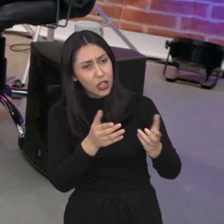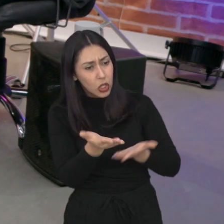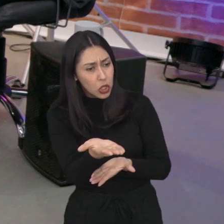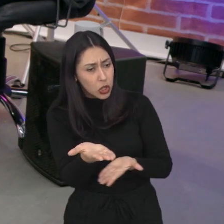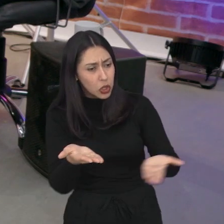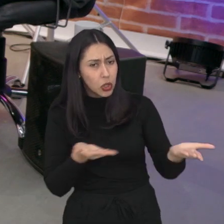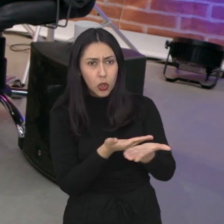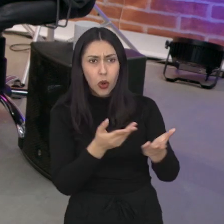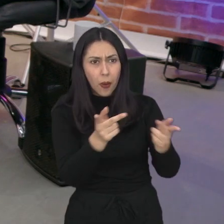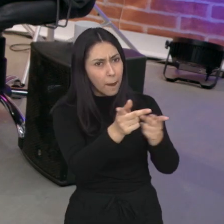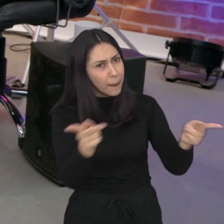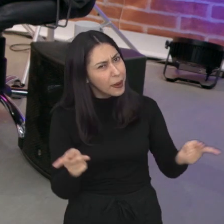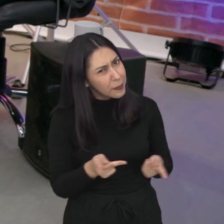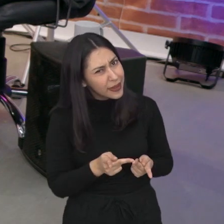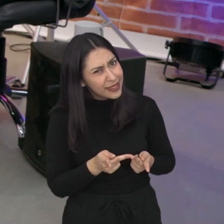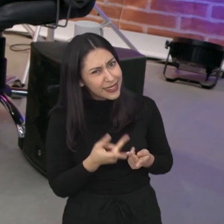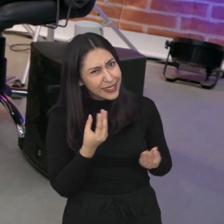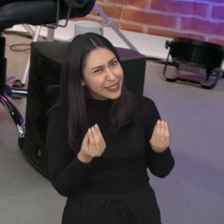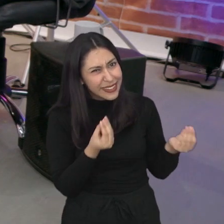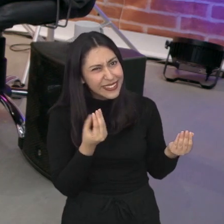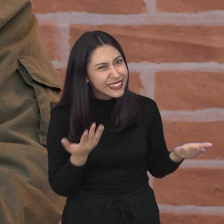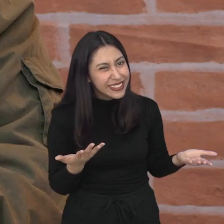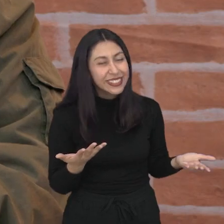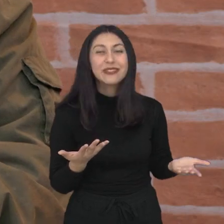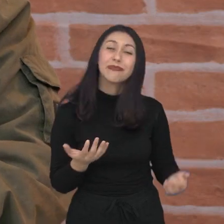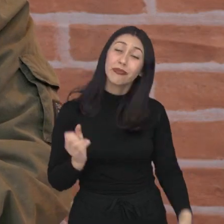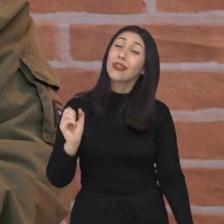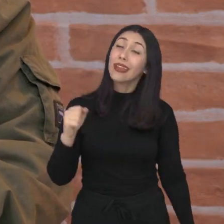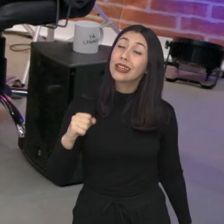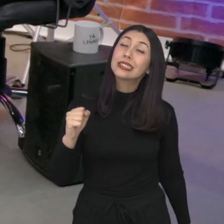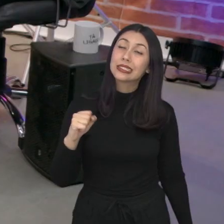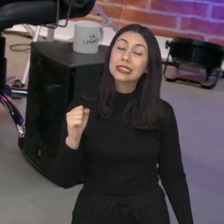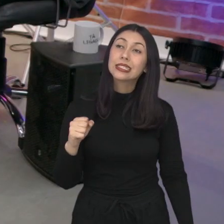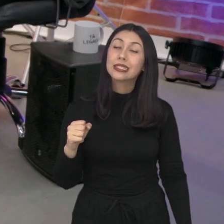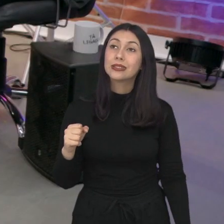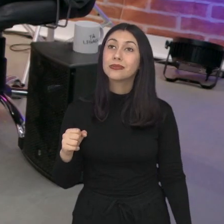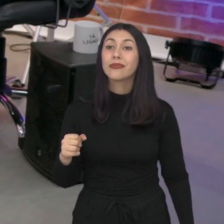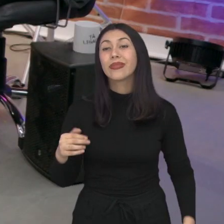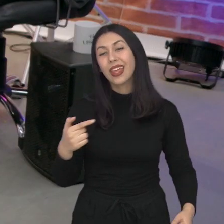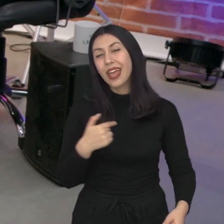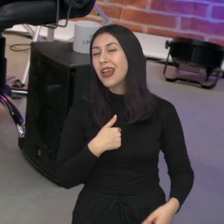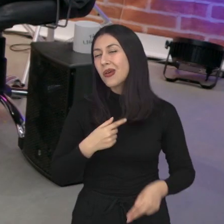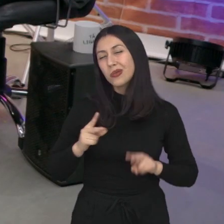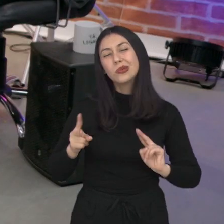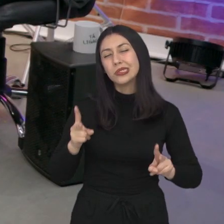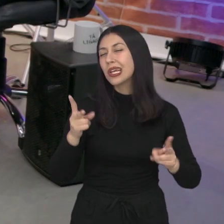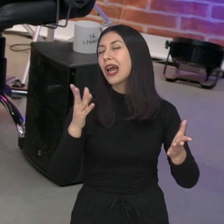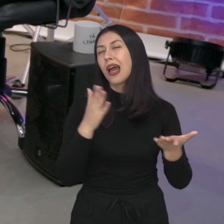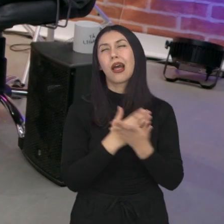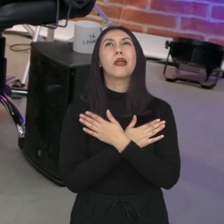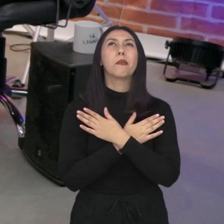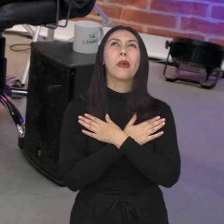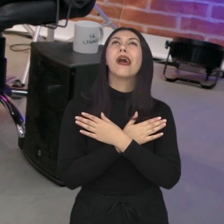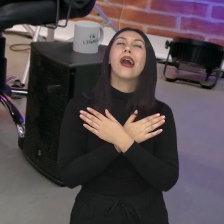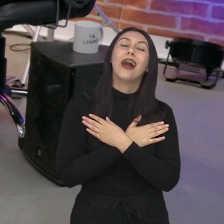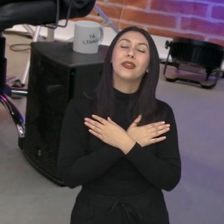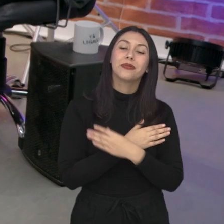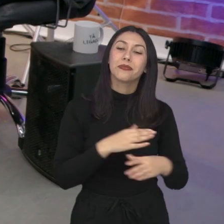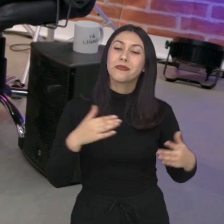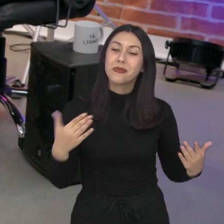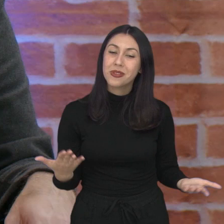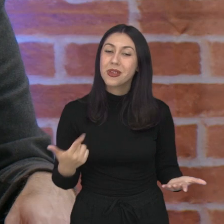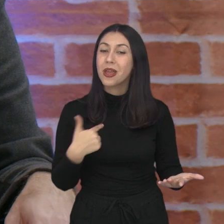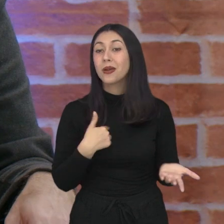pizza, é isso? Como é que rolou? Me conta essa história. Sim, sim. A história do desemprego tá sempre na minha vida, né? Eu